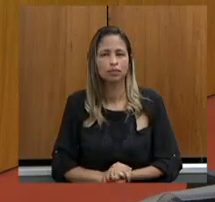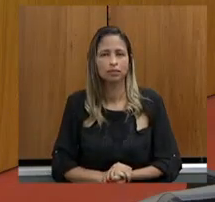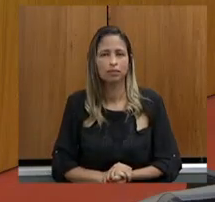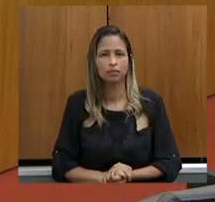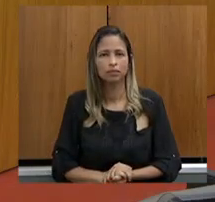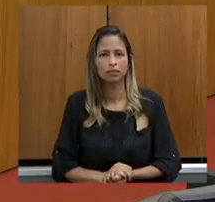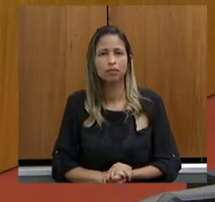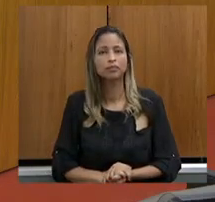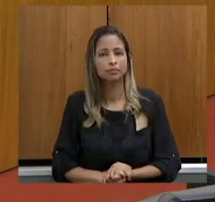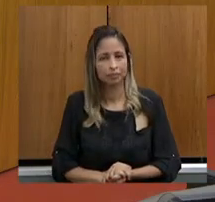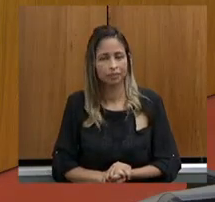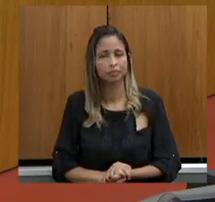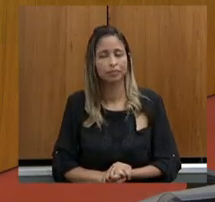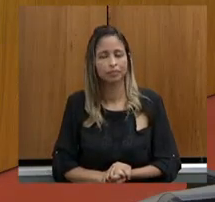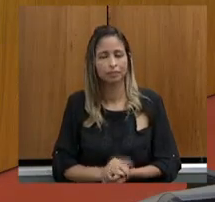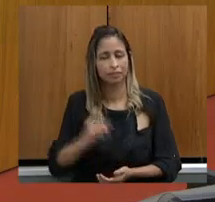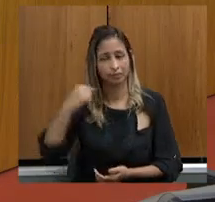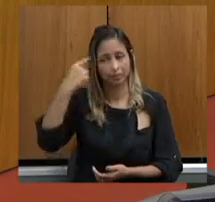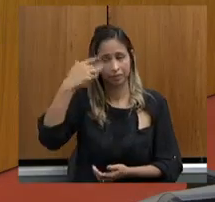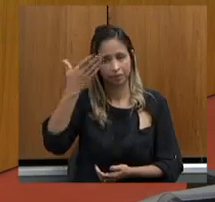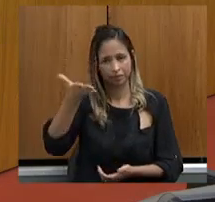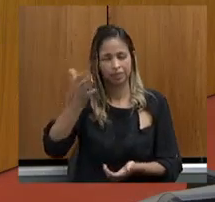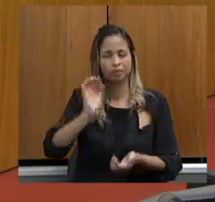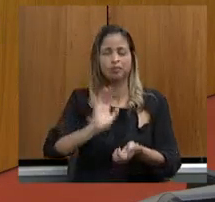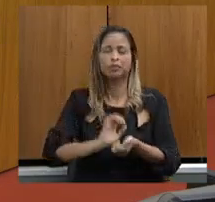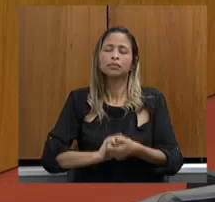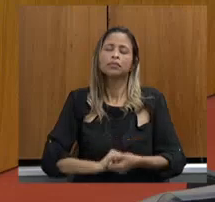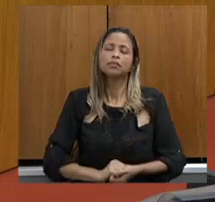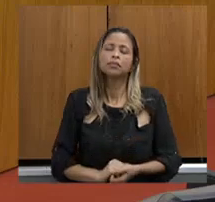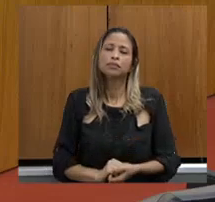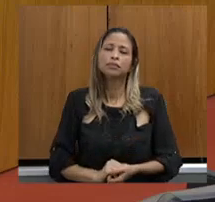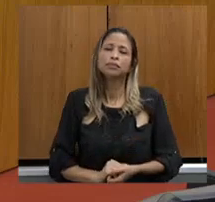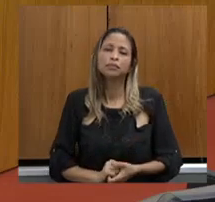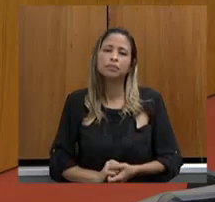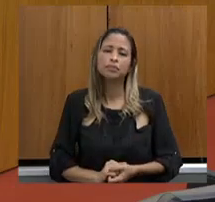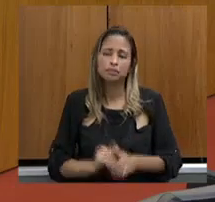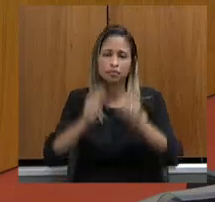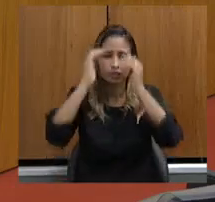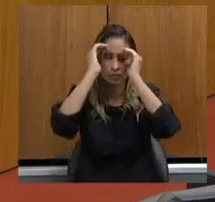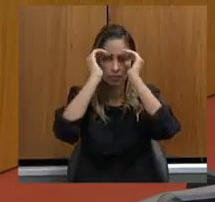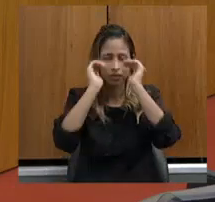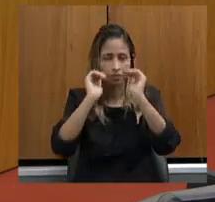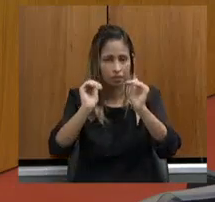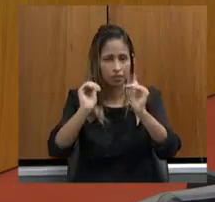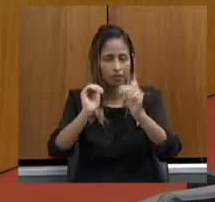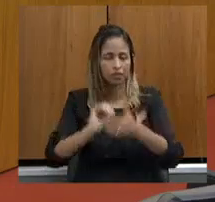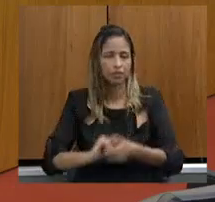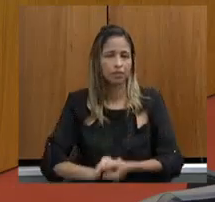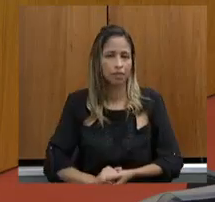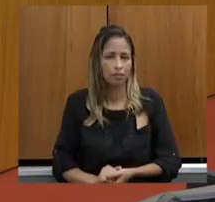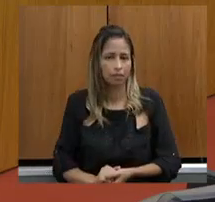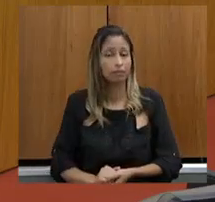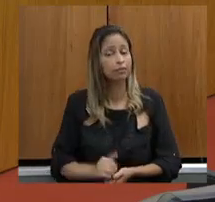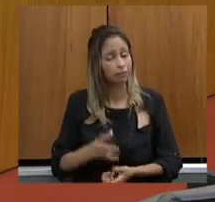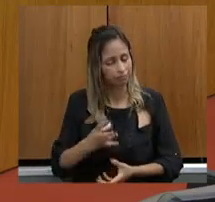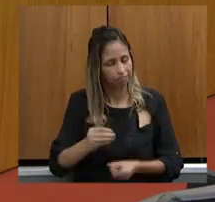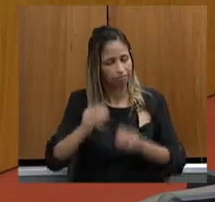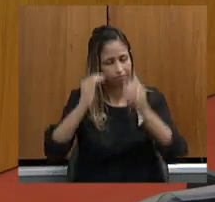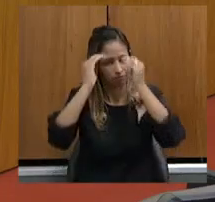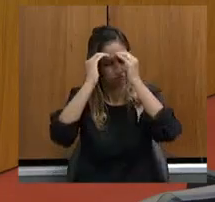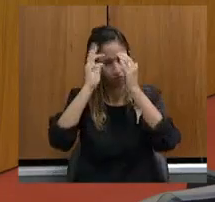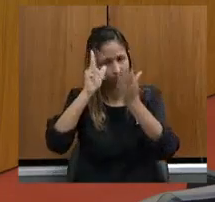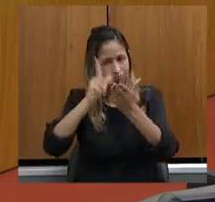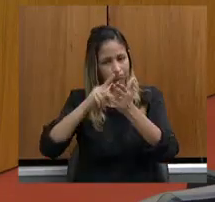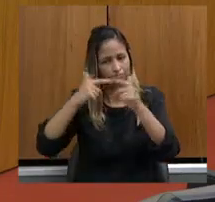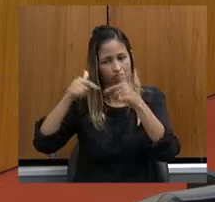é deputada Beatriz Siqueira com respeito mesmo é muito respeito mesmo pelo trabalho